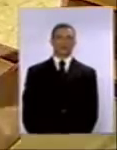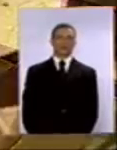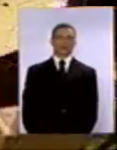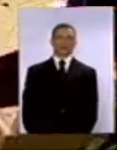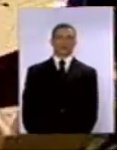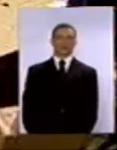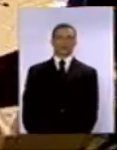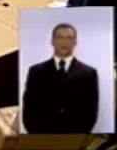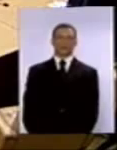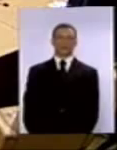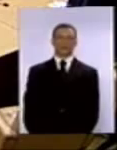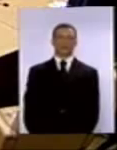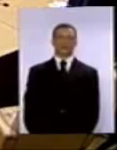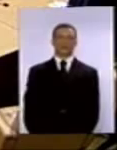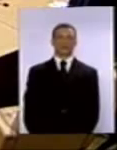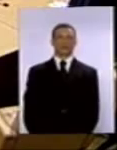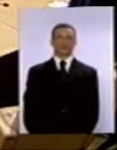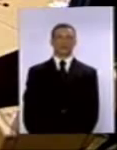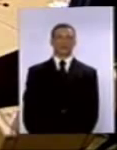3